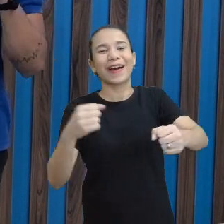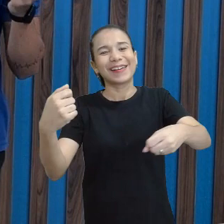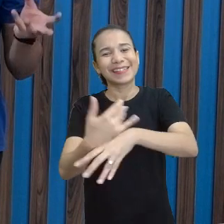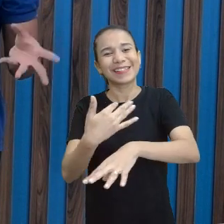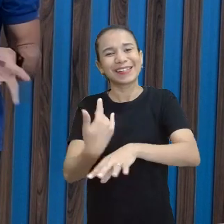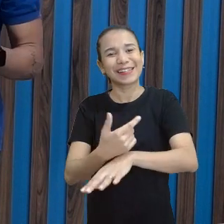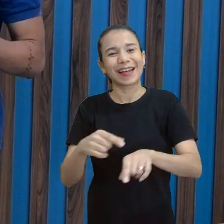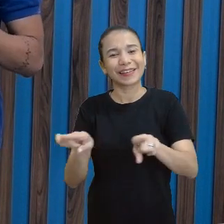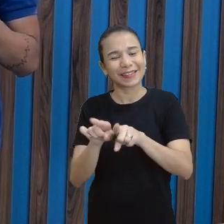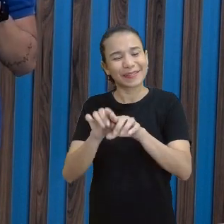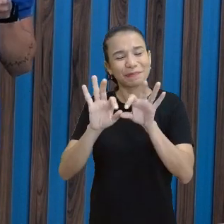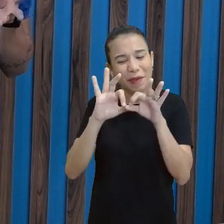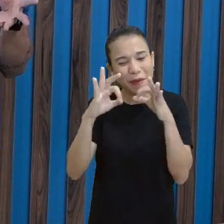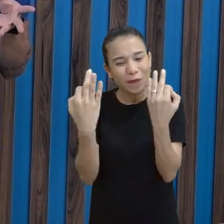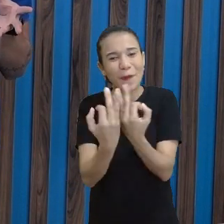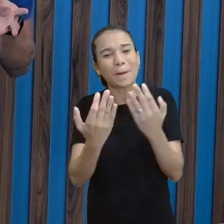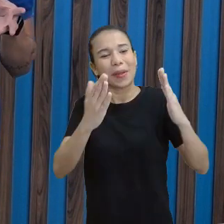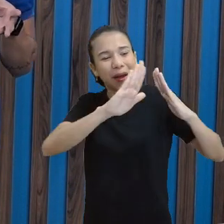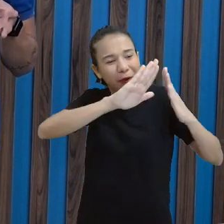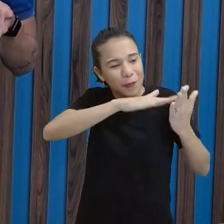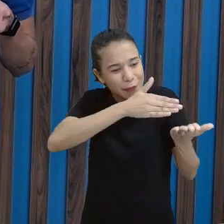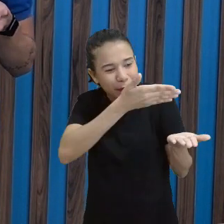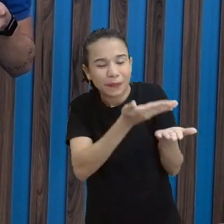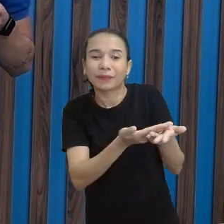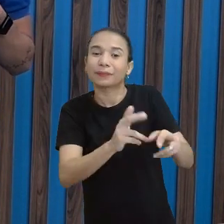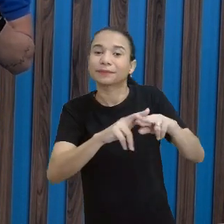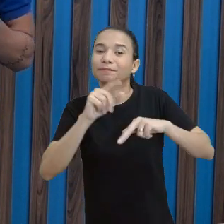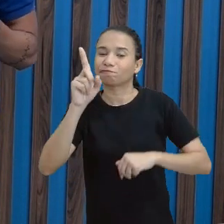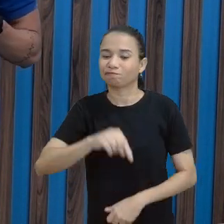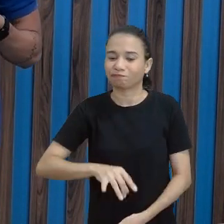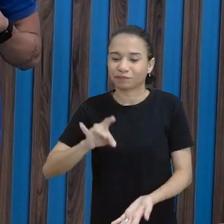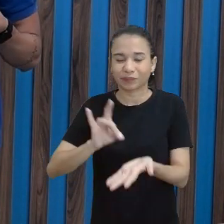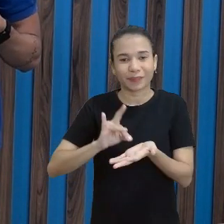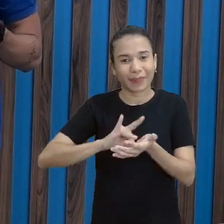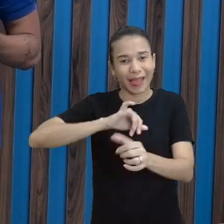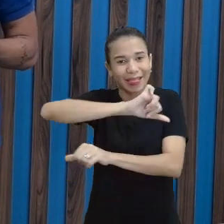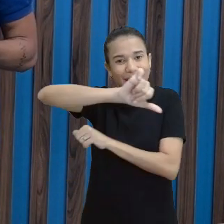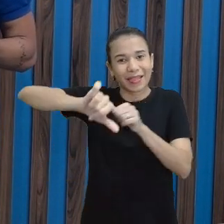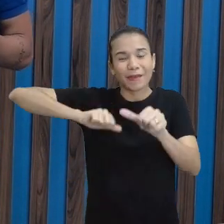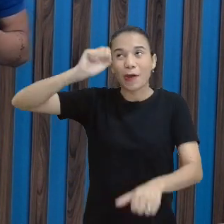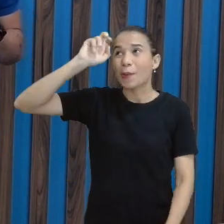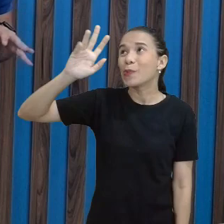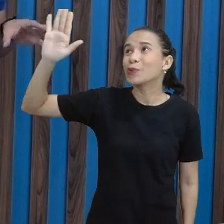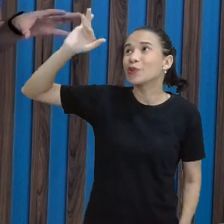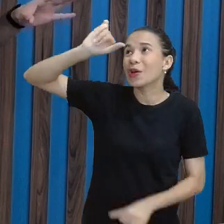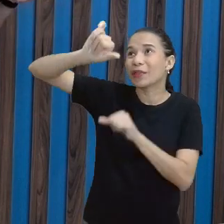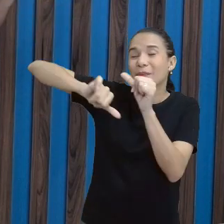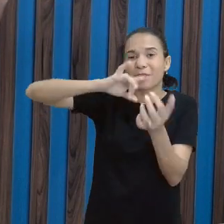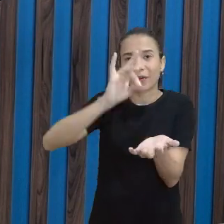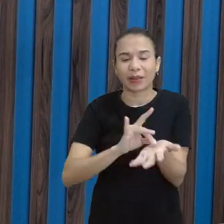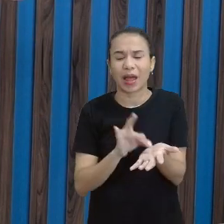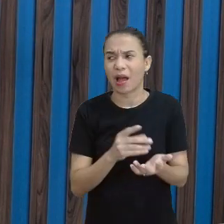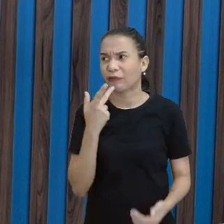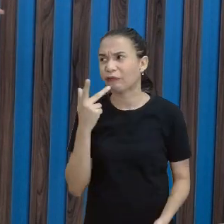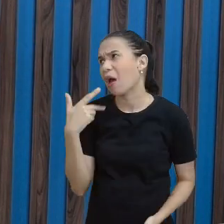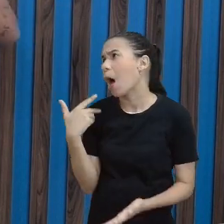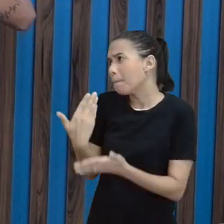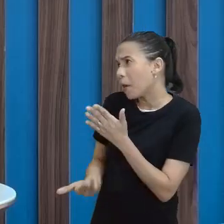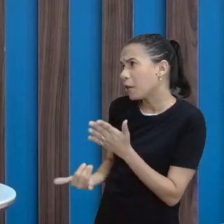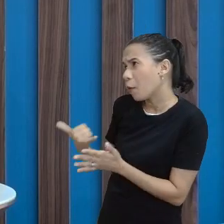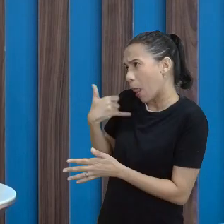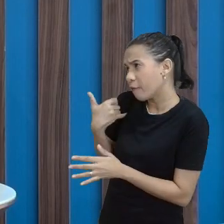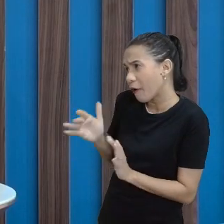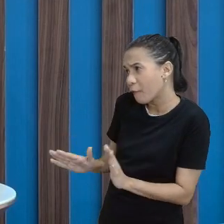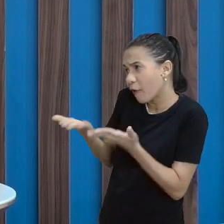a família, a escola, né? Então, realizando um sonho, como ele disse, posso até perder uma festa de aniversário, mas